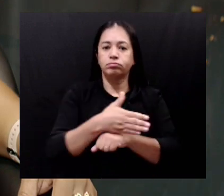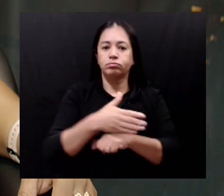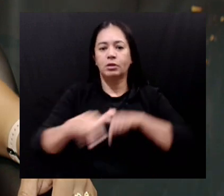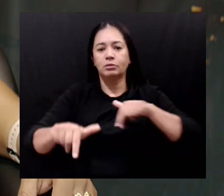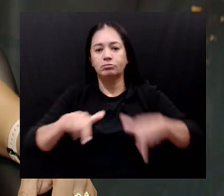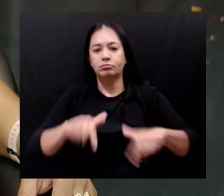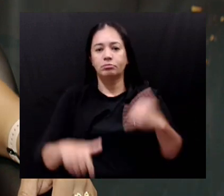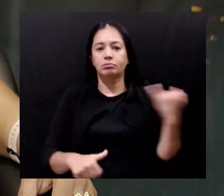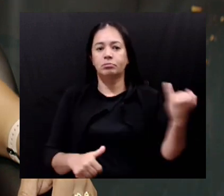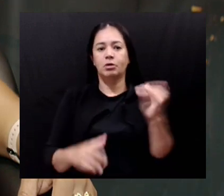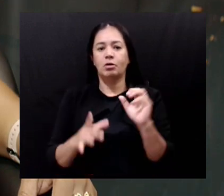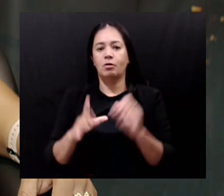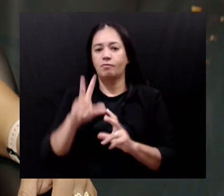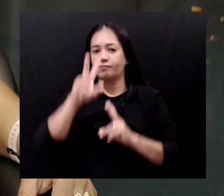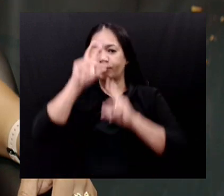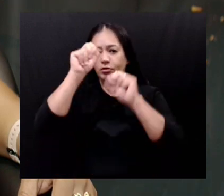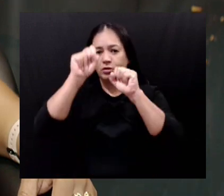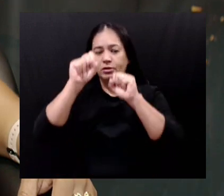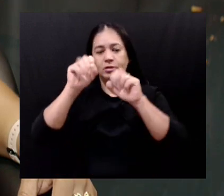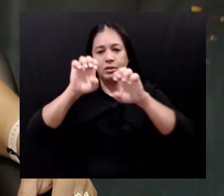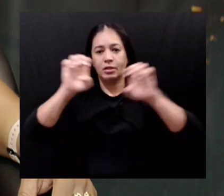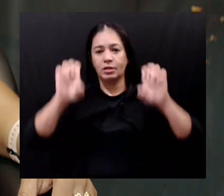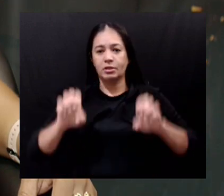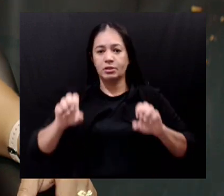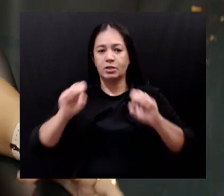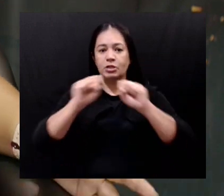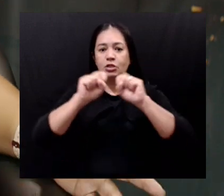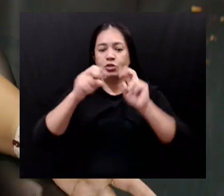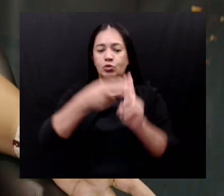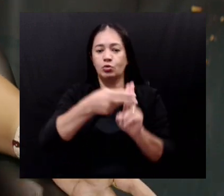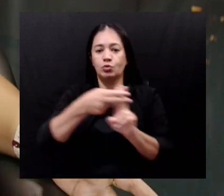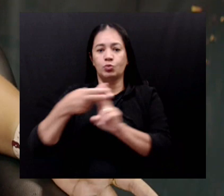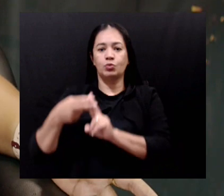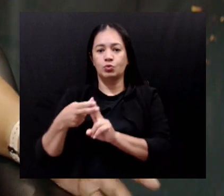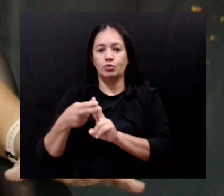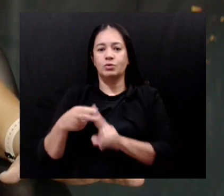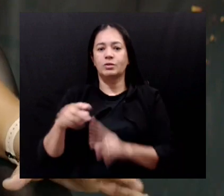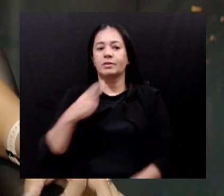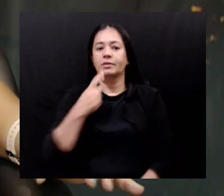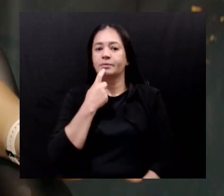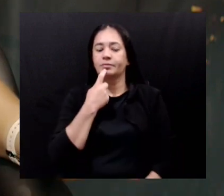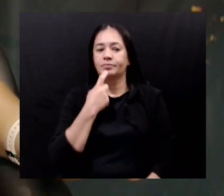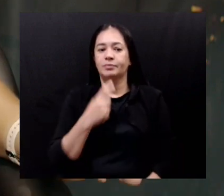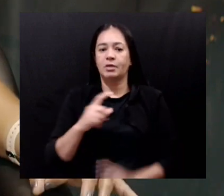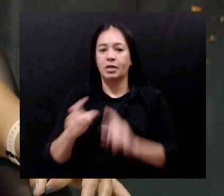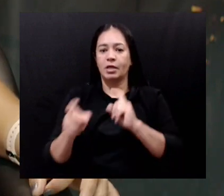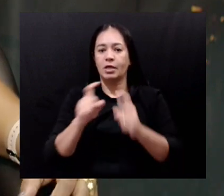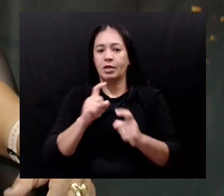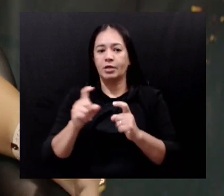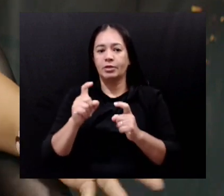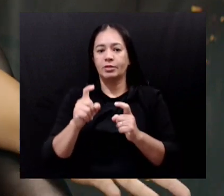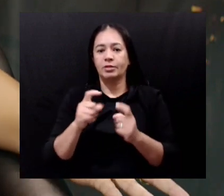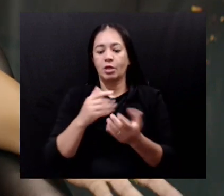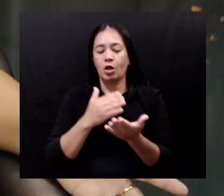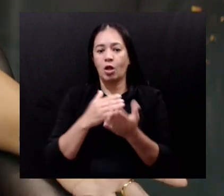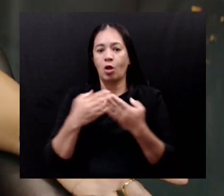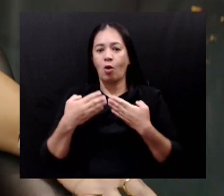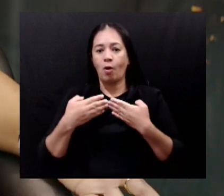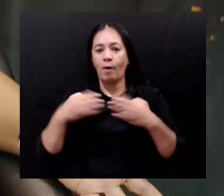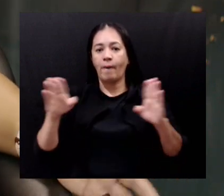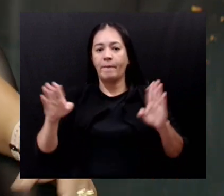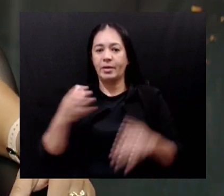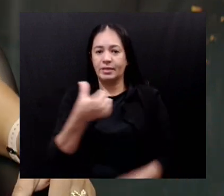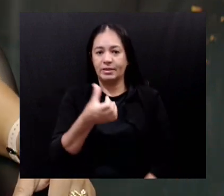a infraestrutura do Sistema Único de Saúde em Campinas. A reunião ordinária, aberta às 6 da tarde, e você